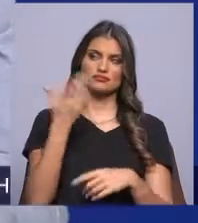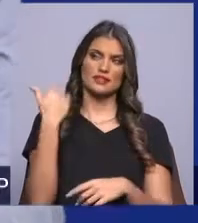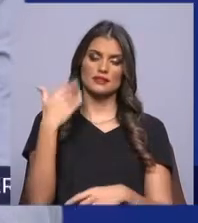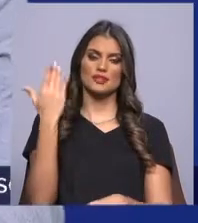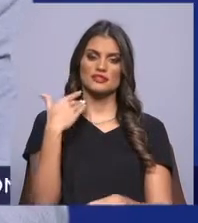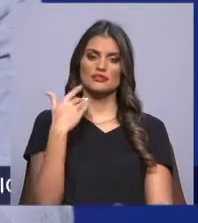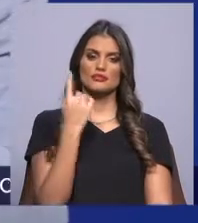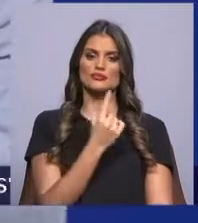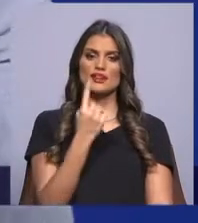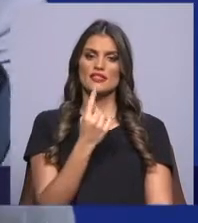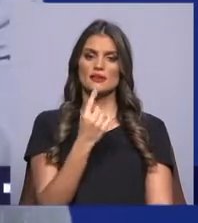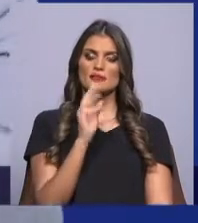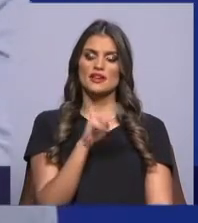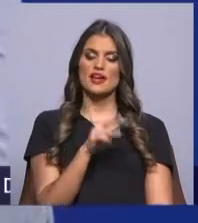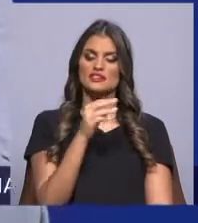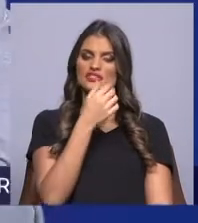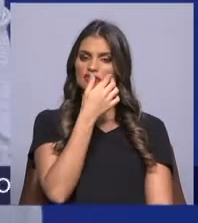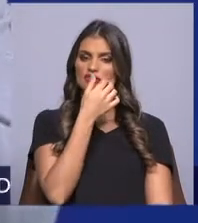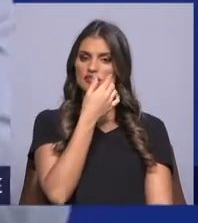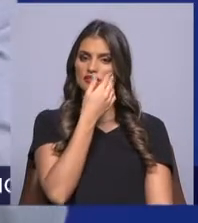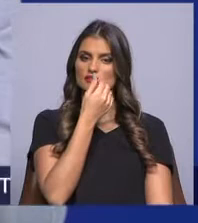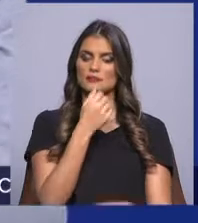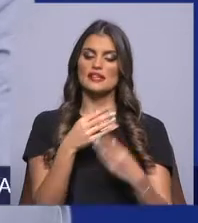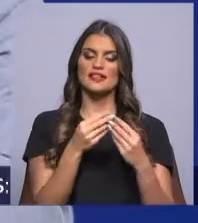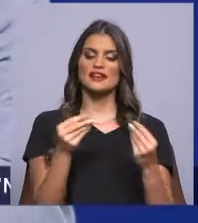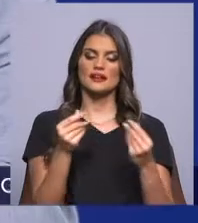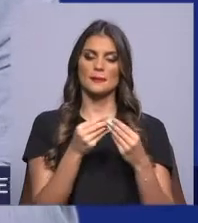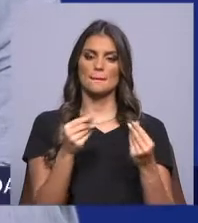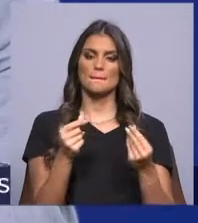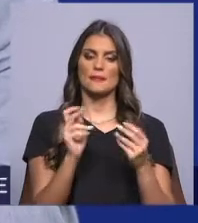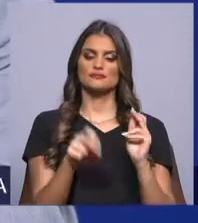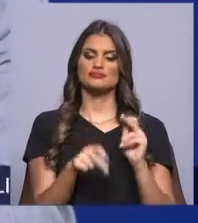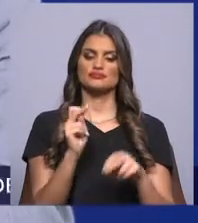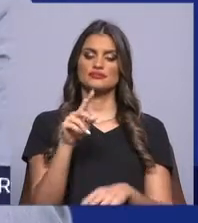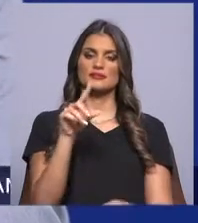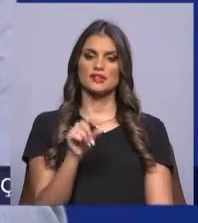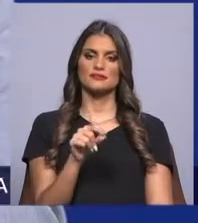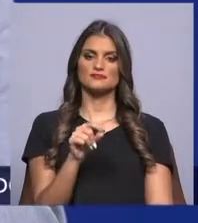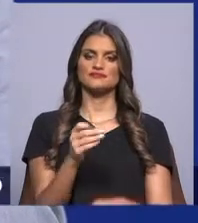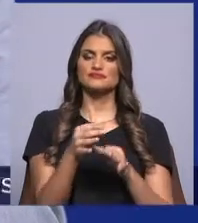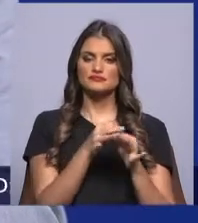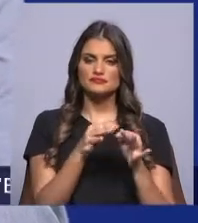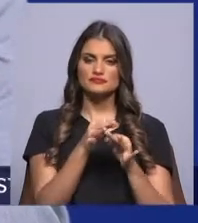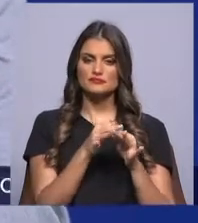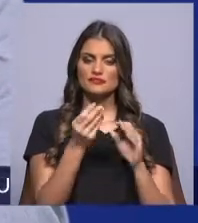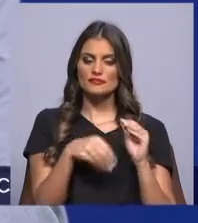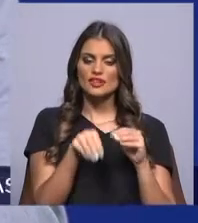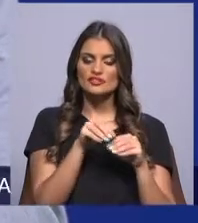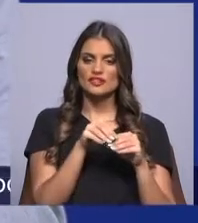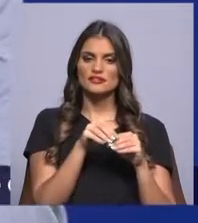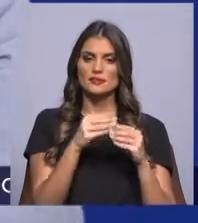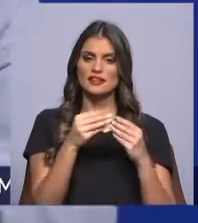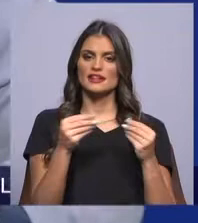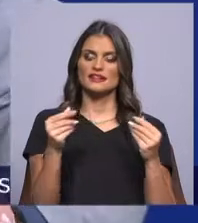por cada milhares de pares de matéria e antimatéria, surgiu também uma partícula extra de